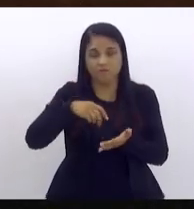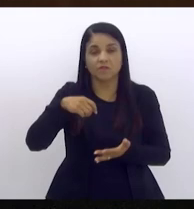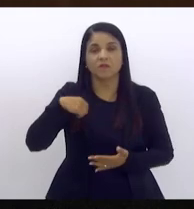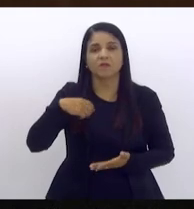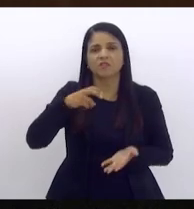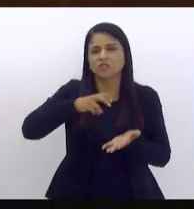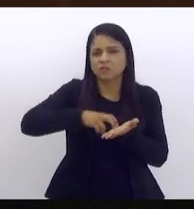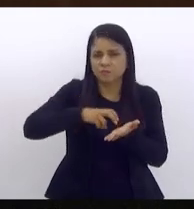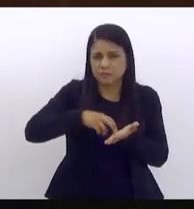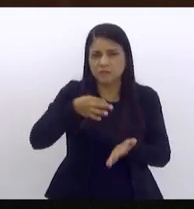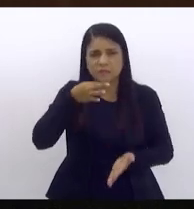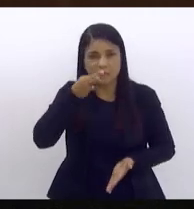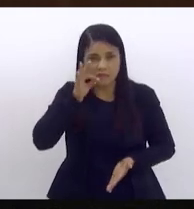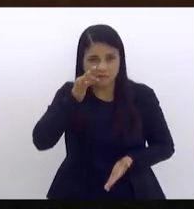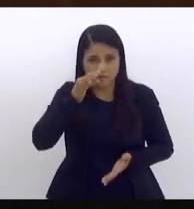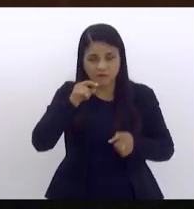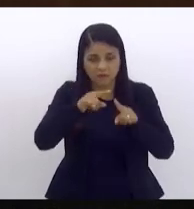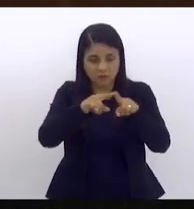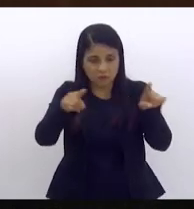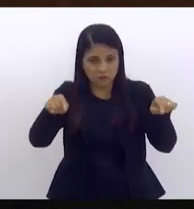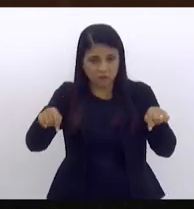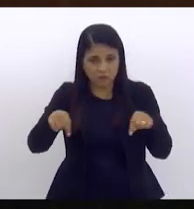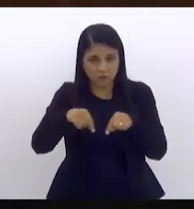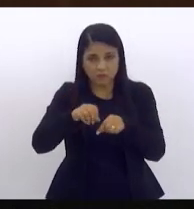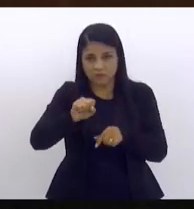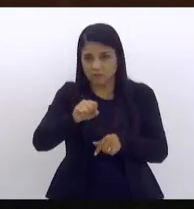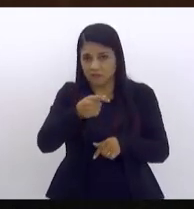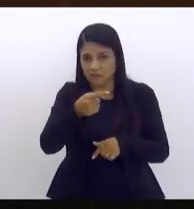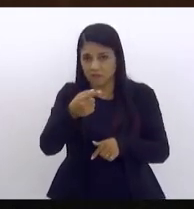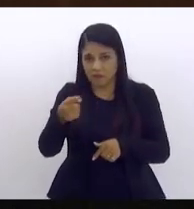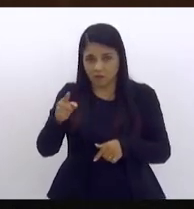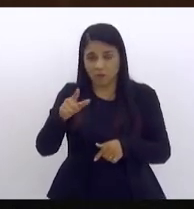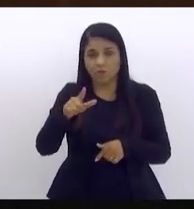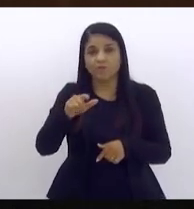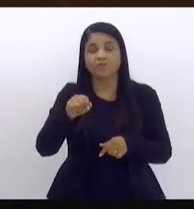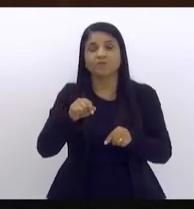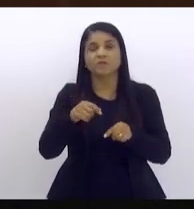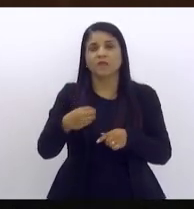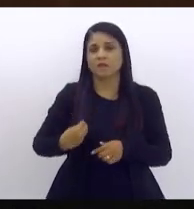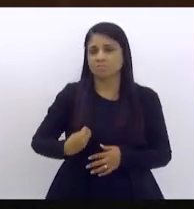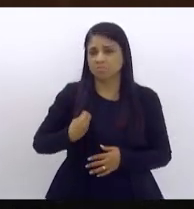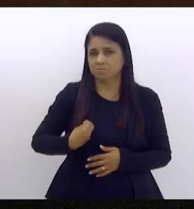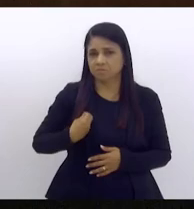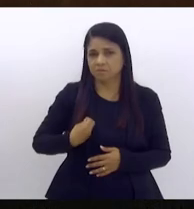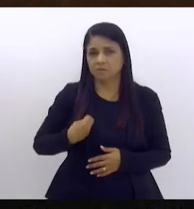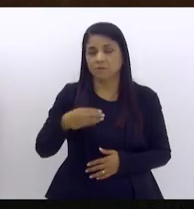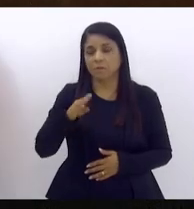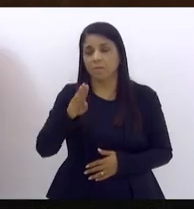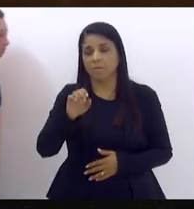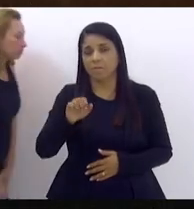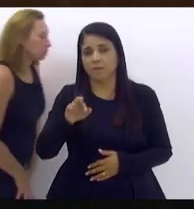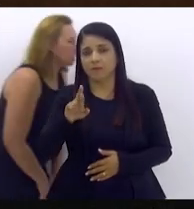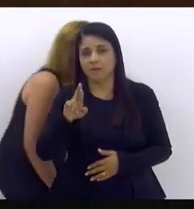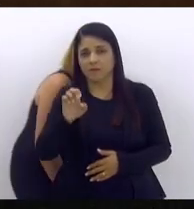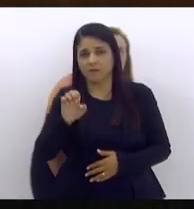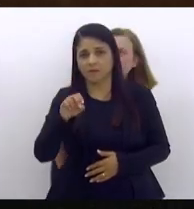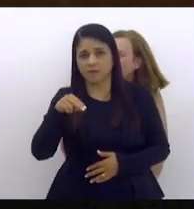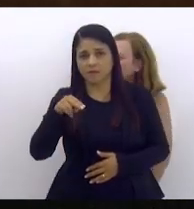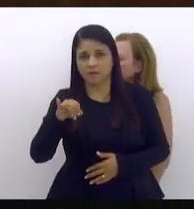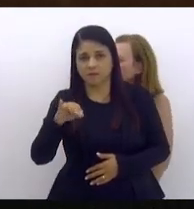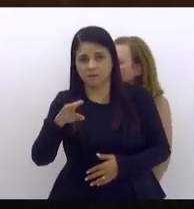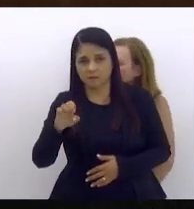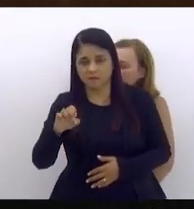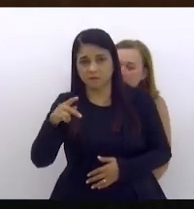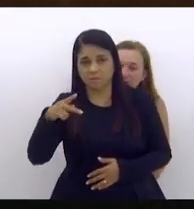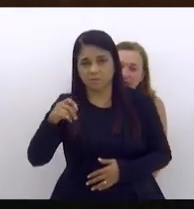foyer do salão aqui. Teremos a presença da Berenice Piana, que incentivou